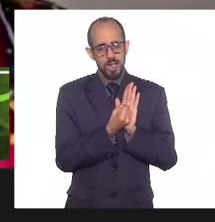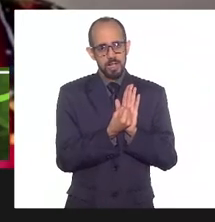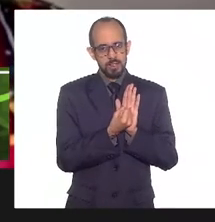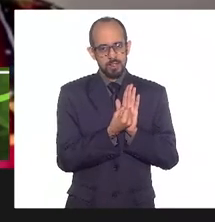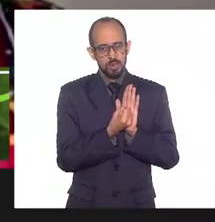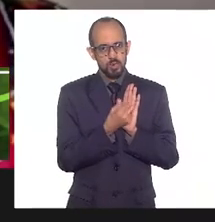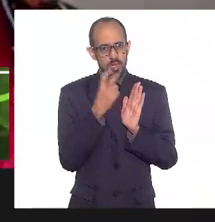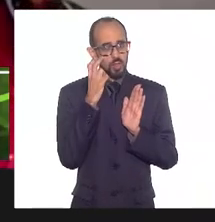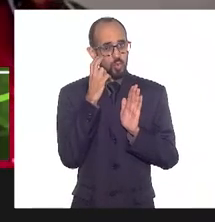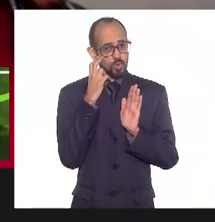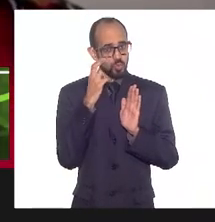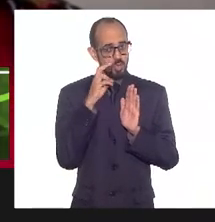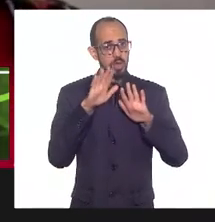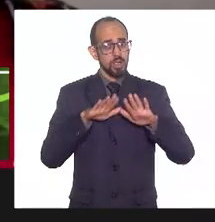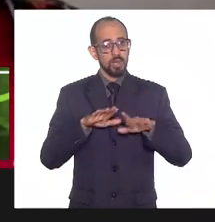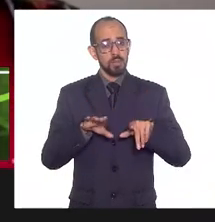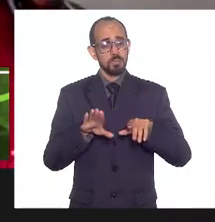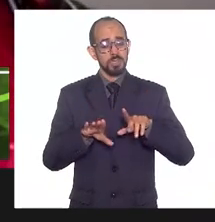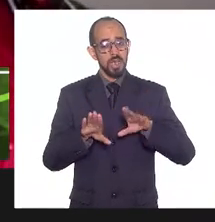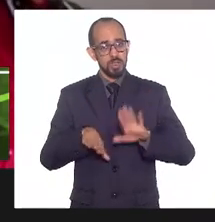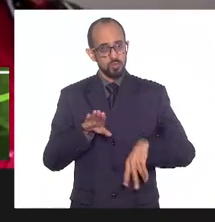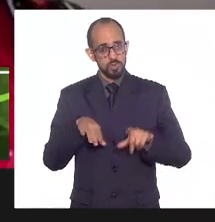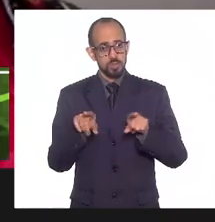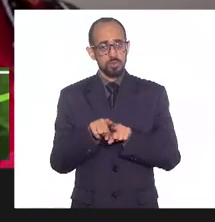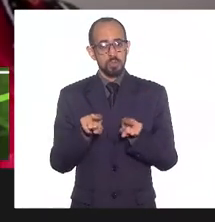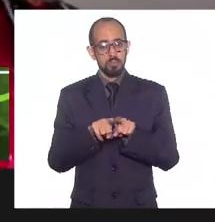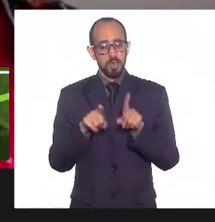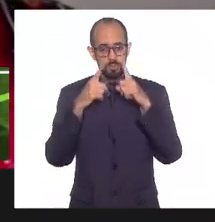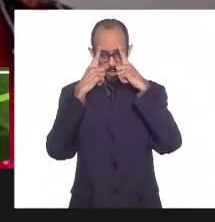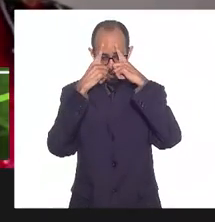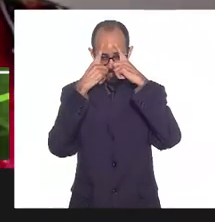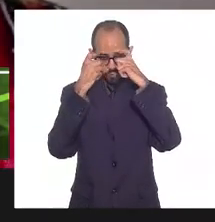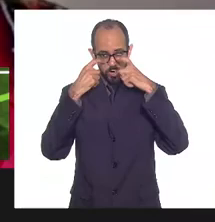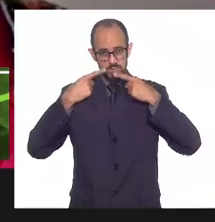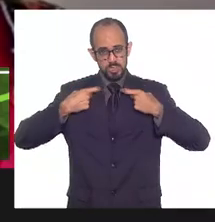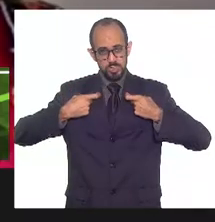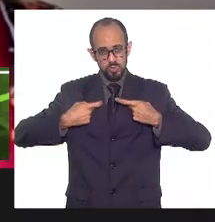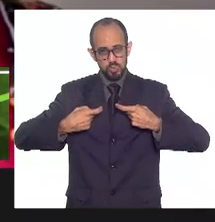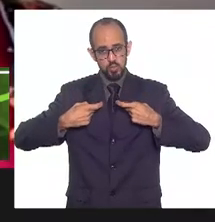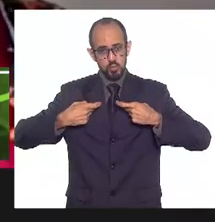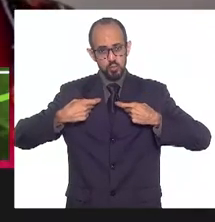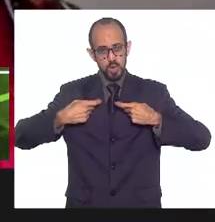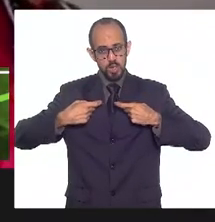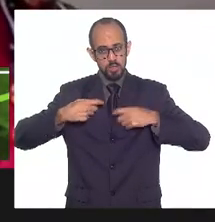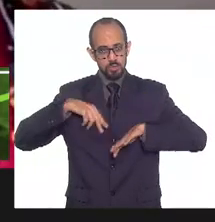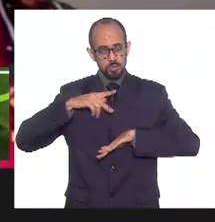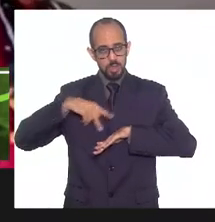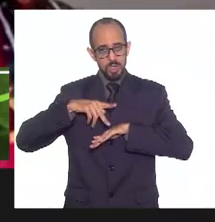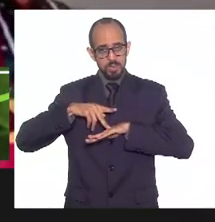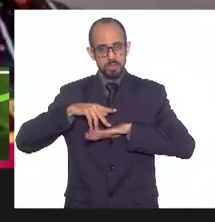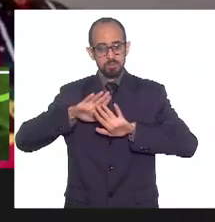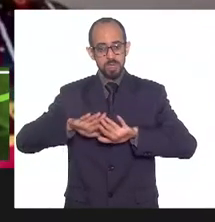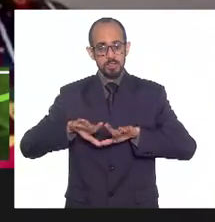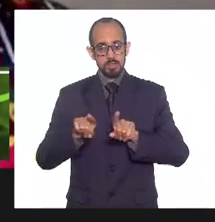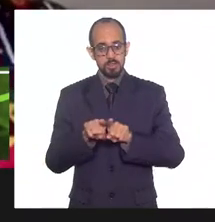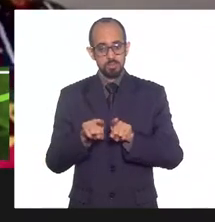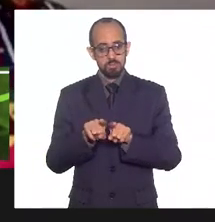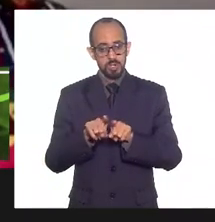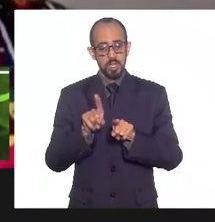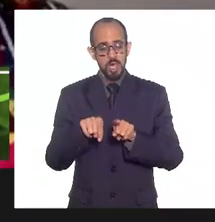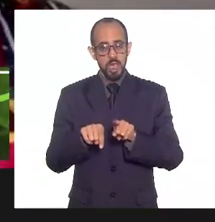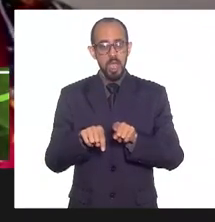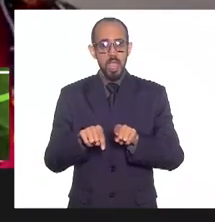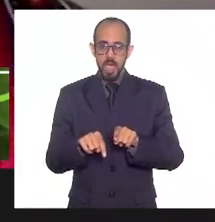da cultura muitas vezes pela violência e disputa entre nações mas ainda assim são processos